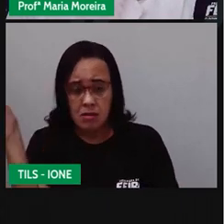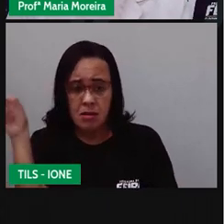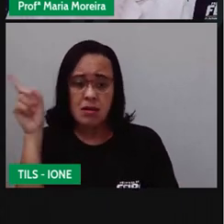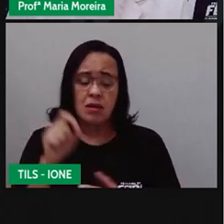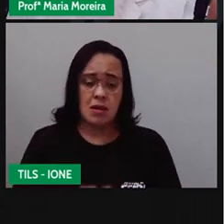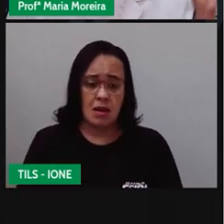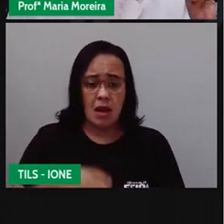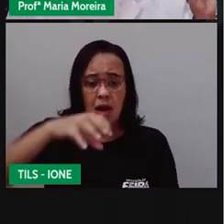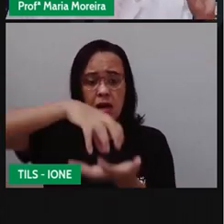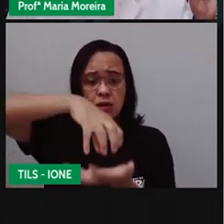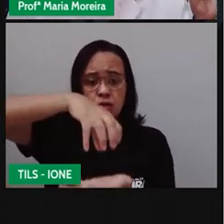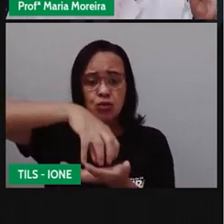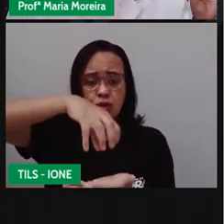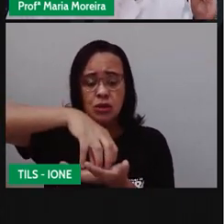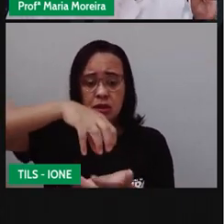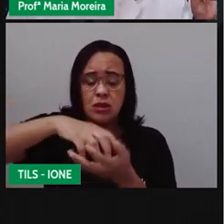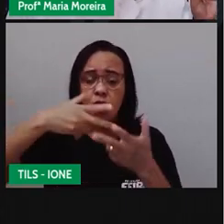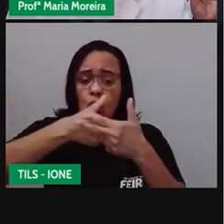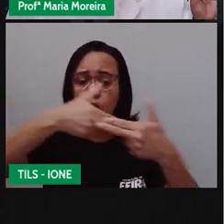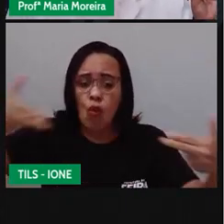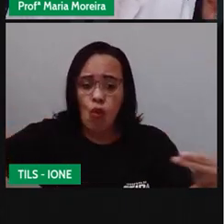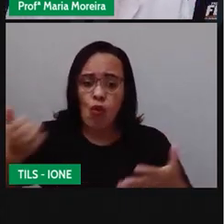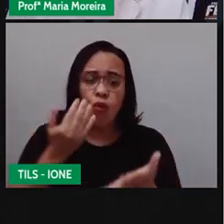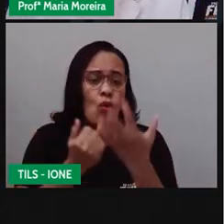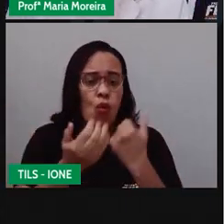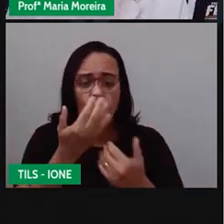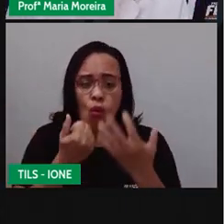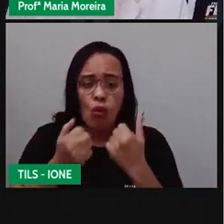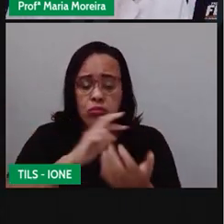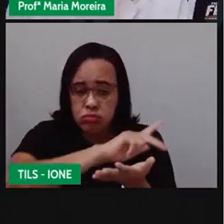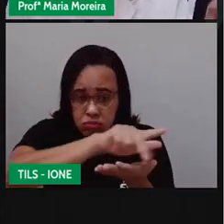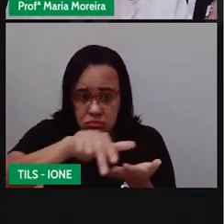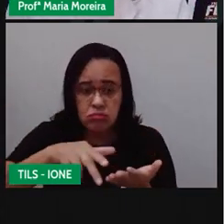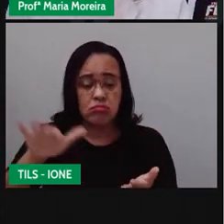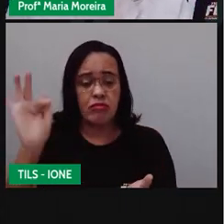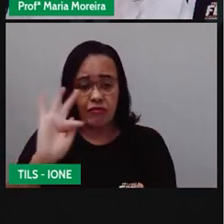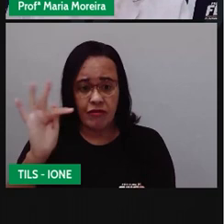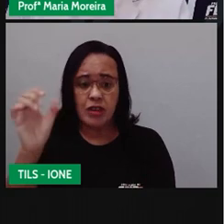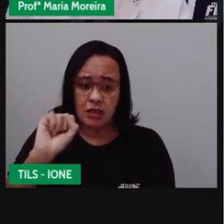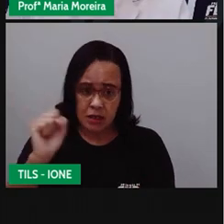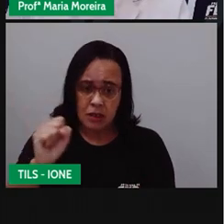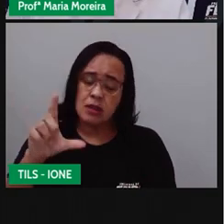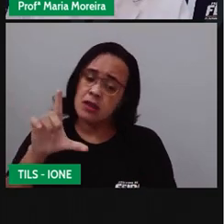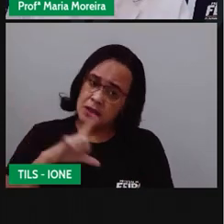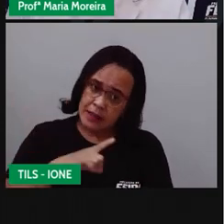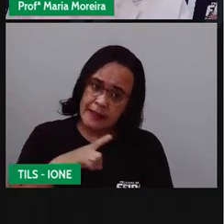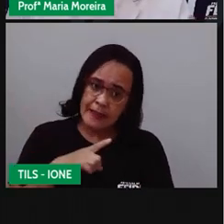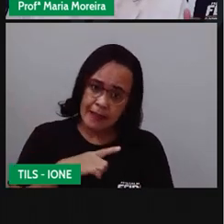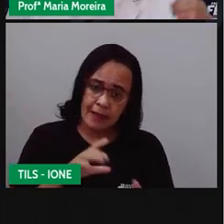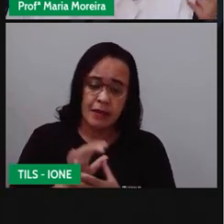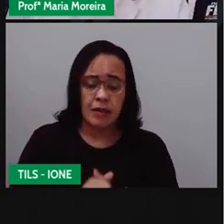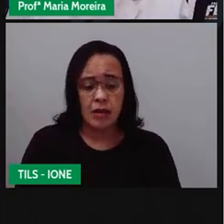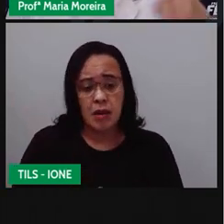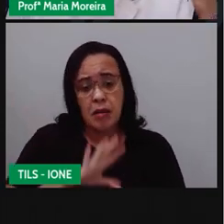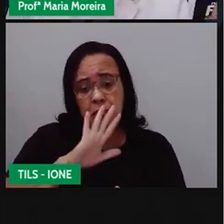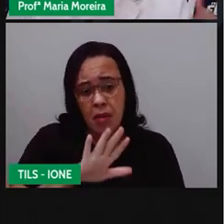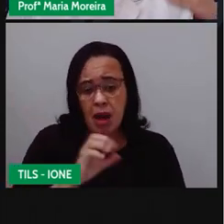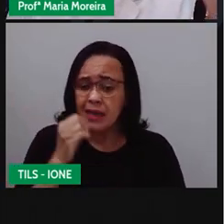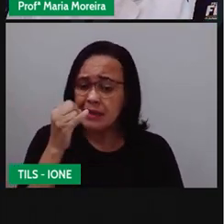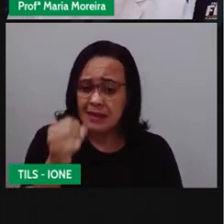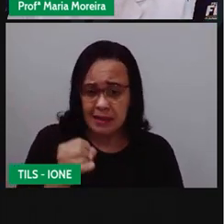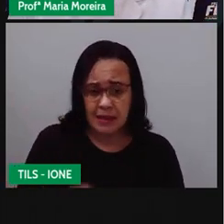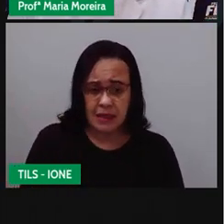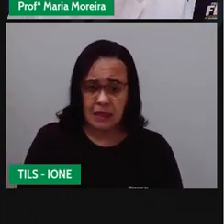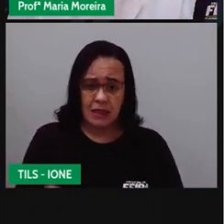Agora imagine só, não tem meio de transporte. E aí? Como é que essas mercadorias iriam chegar ao centro de abastecimento? O tomate, a